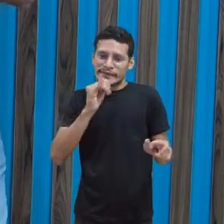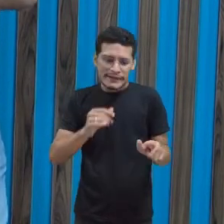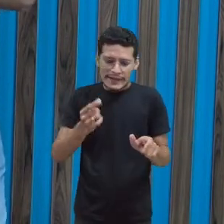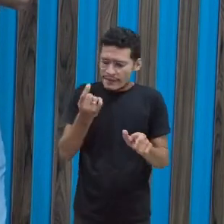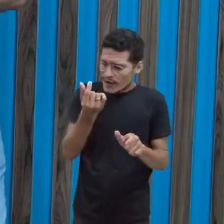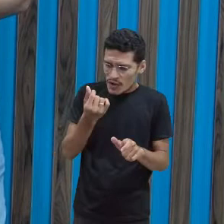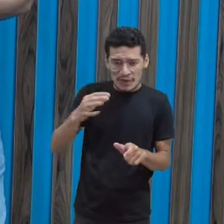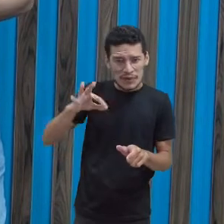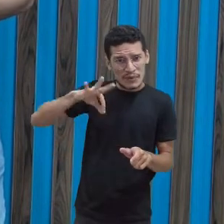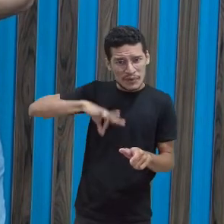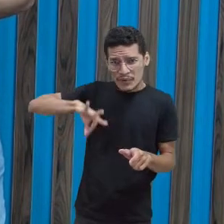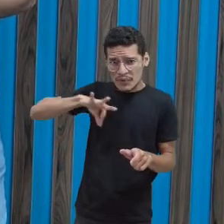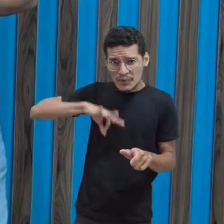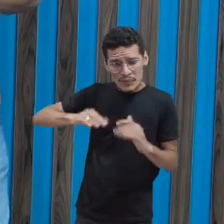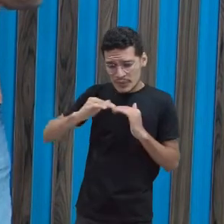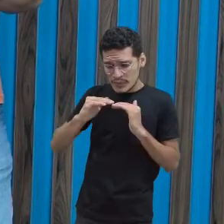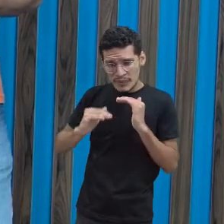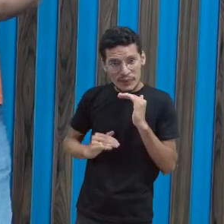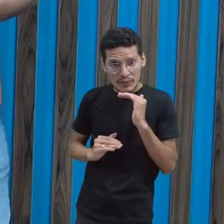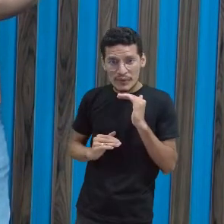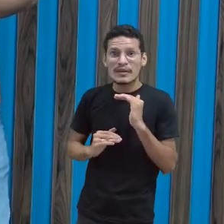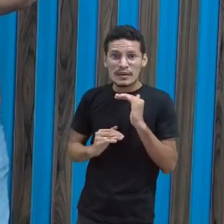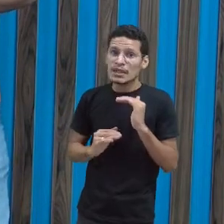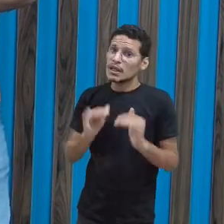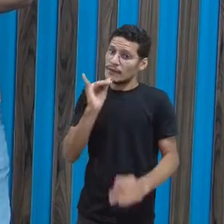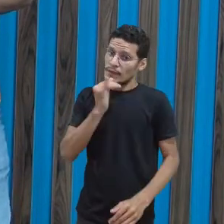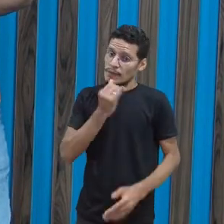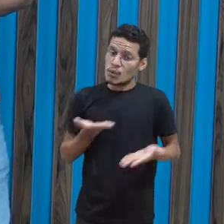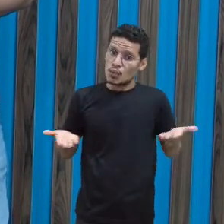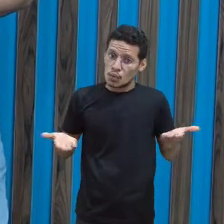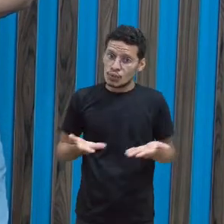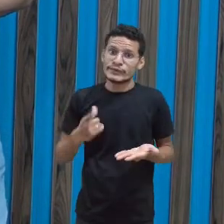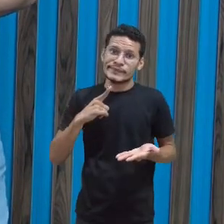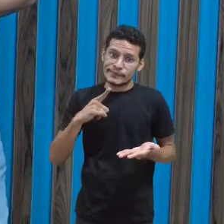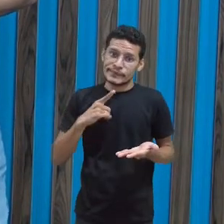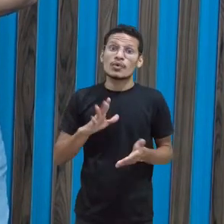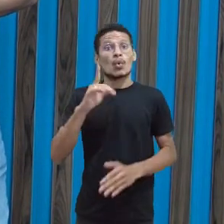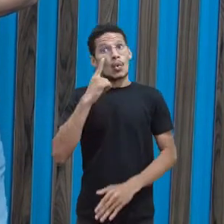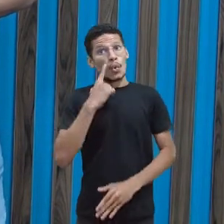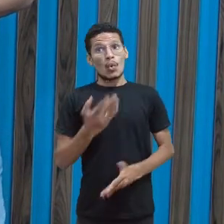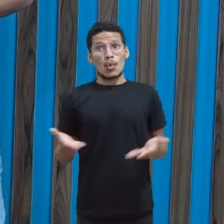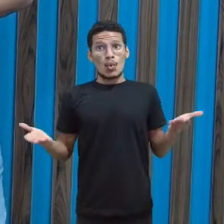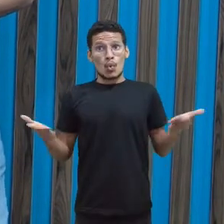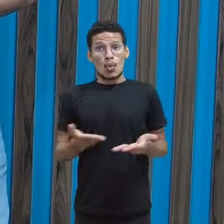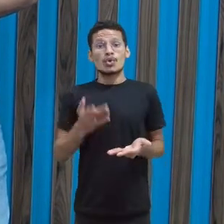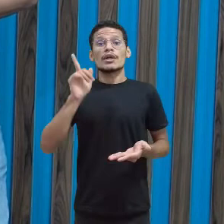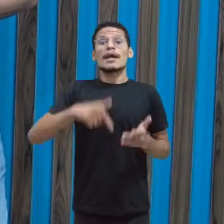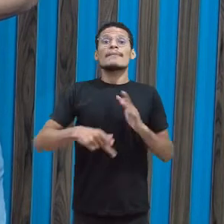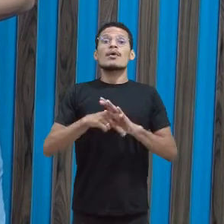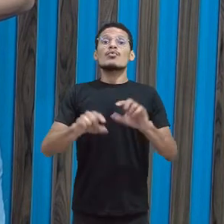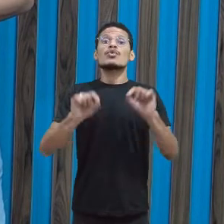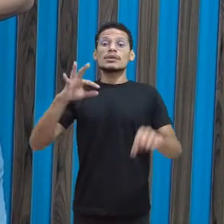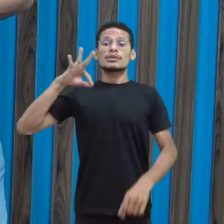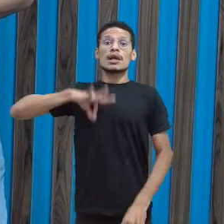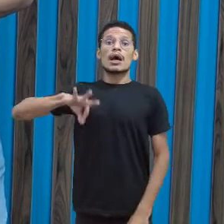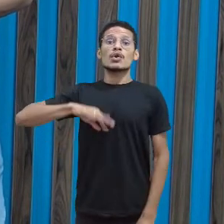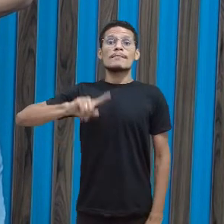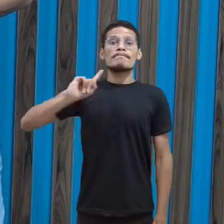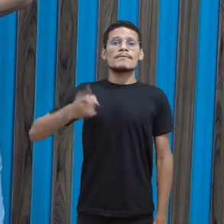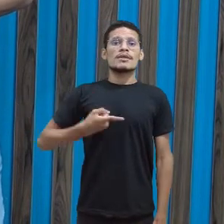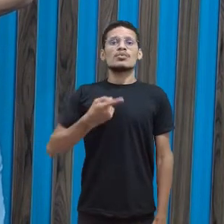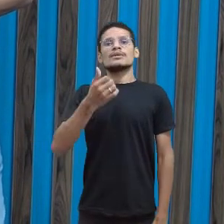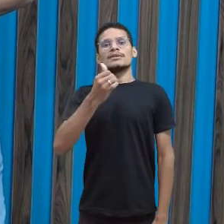ultrapassado, abaixo do que a gente precisa. Infelizmente é um cenário. Hoje, no Brasil, o salário mínimo ele está em R$